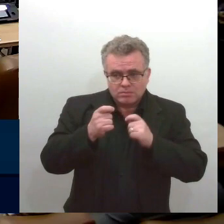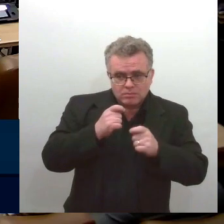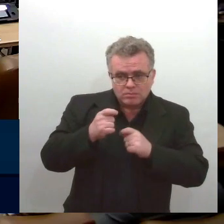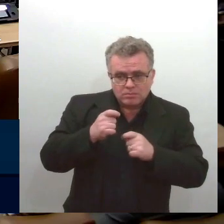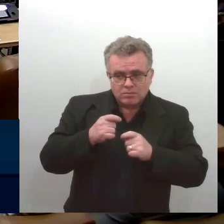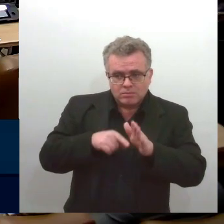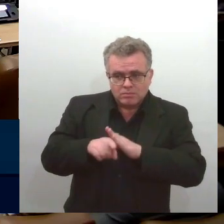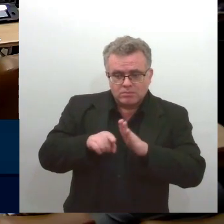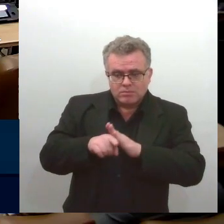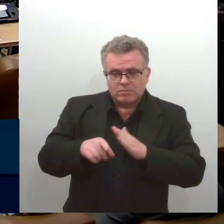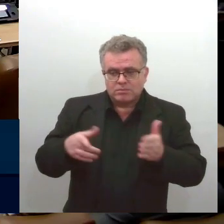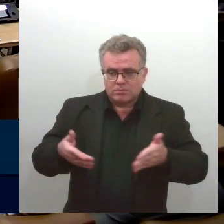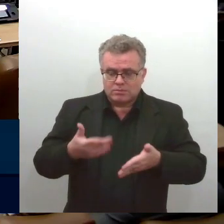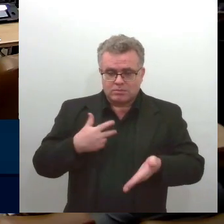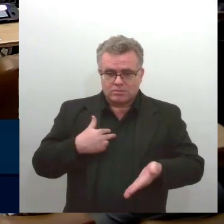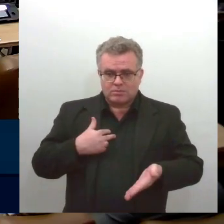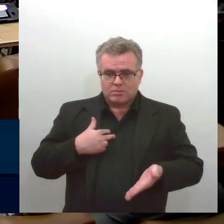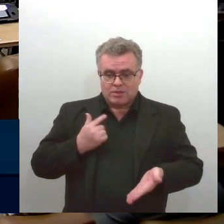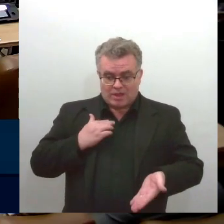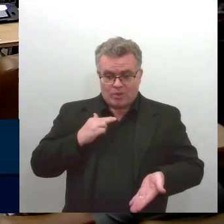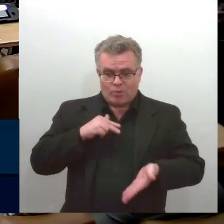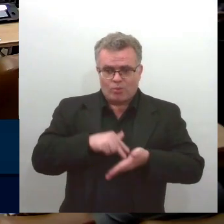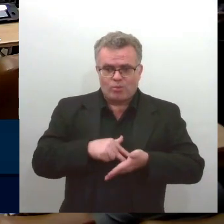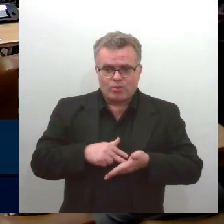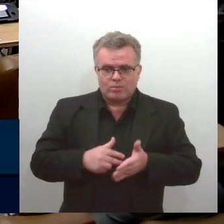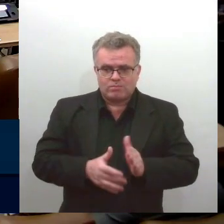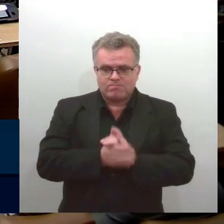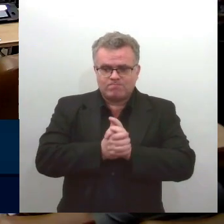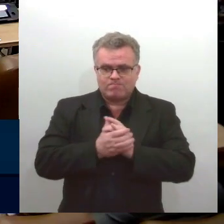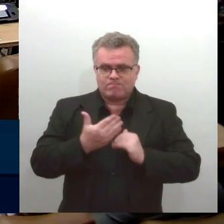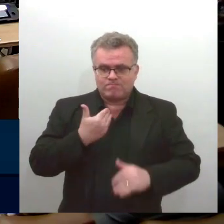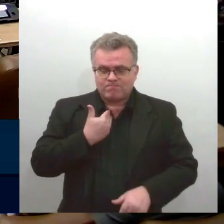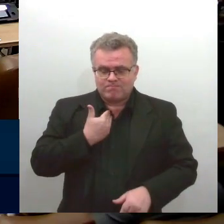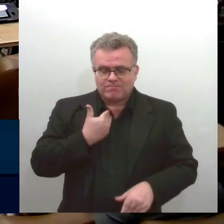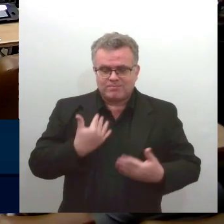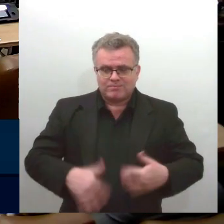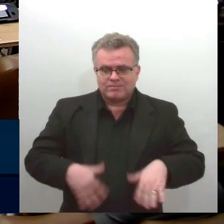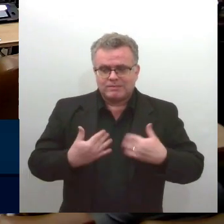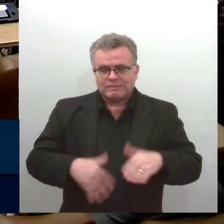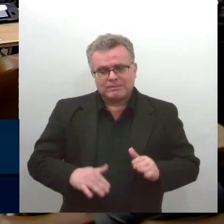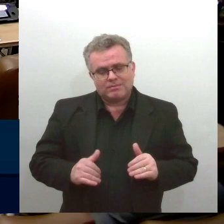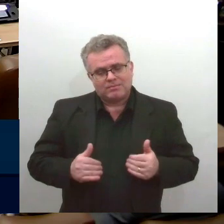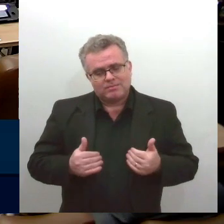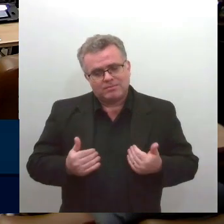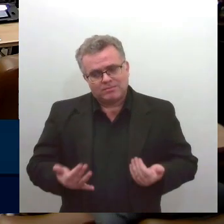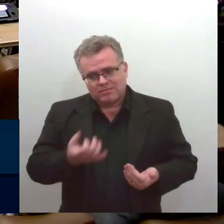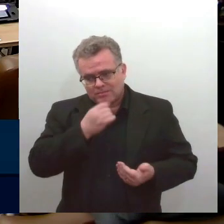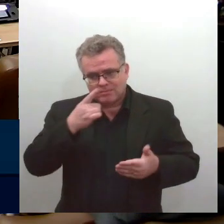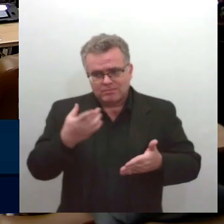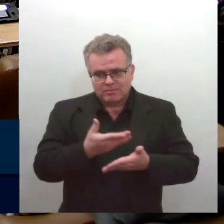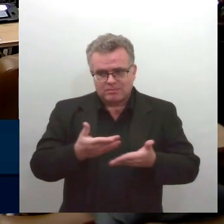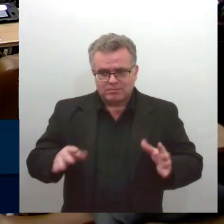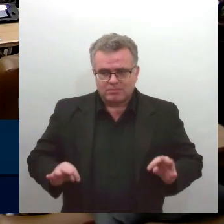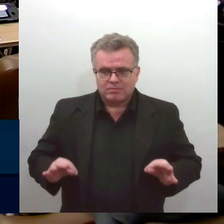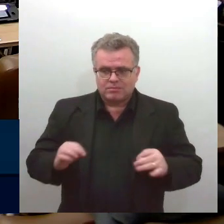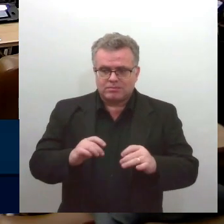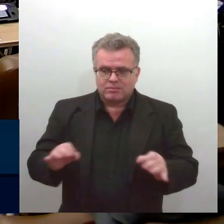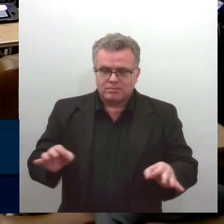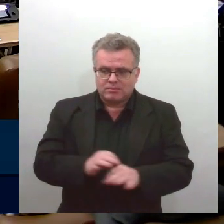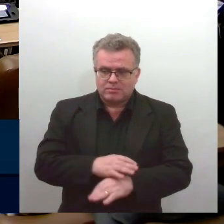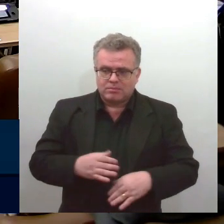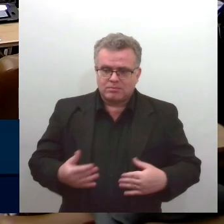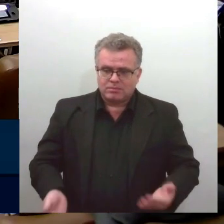não. Bom dia a todos e todas. Saudar